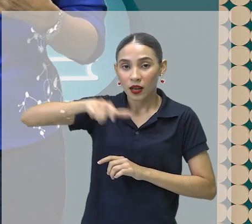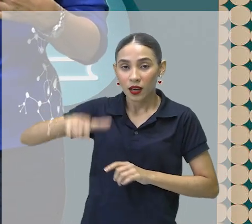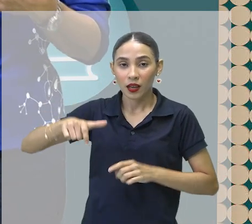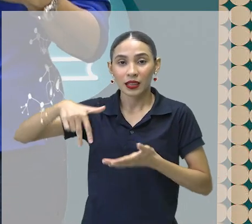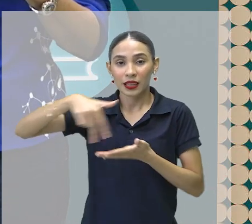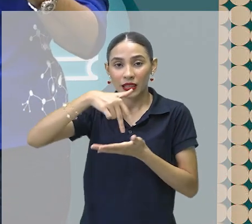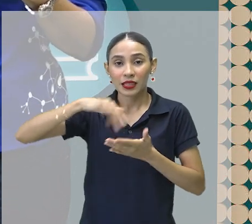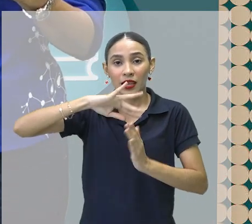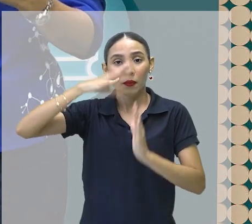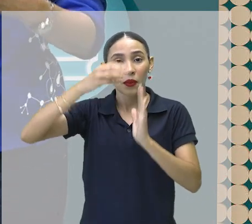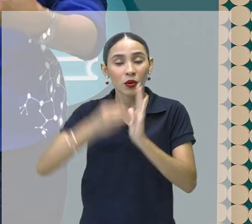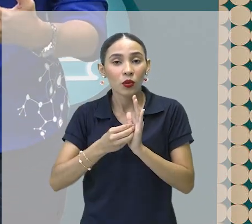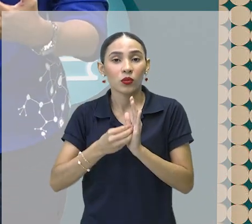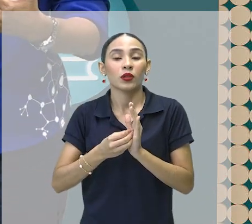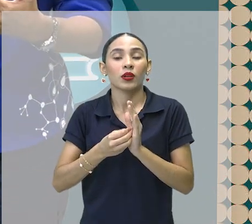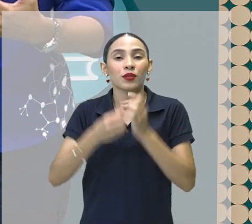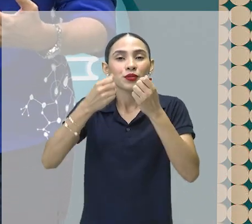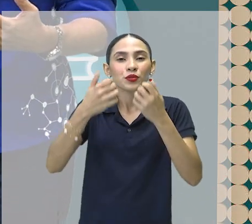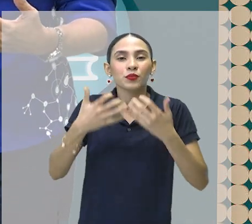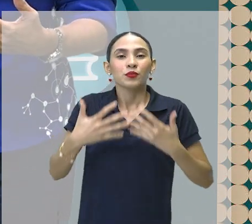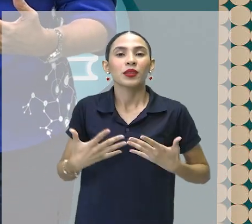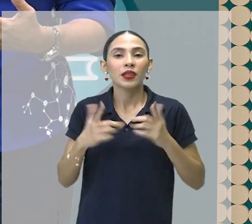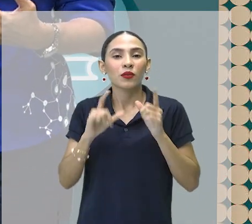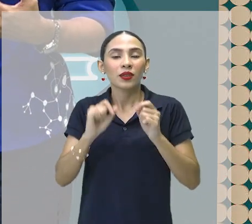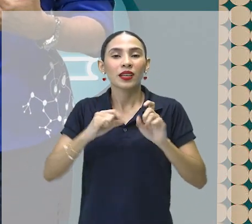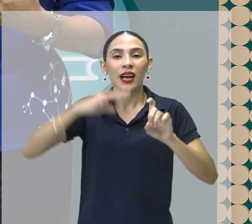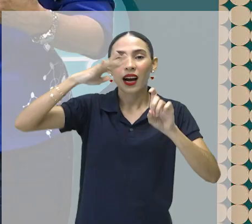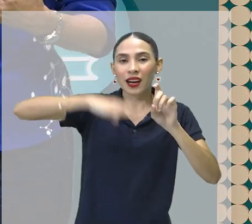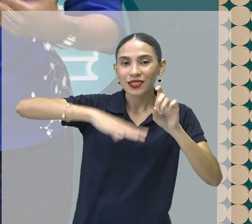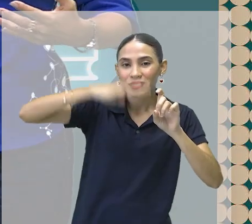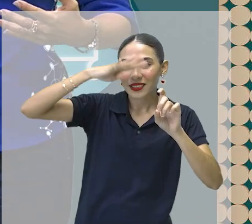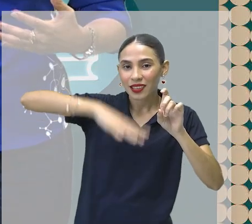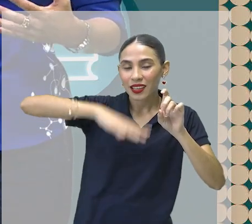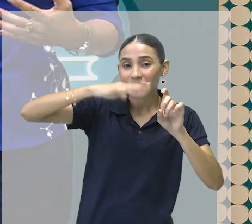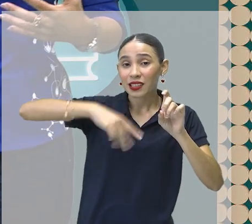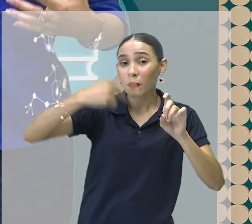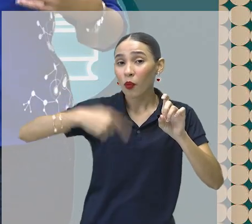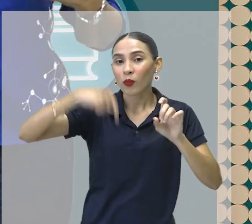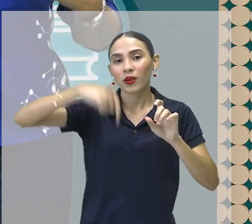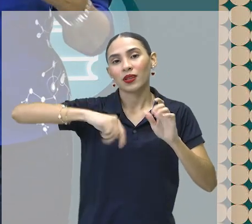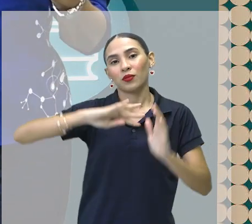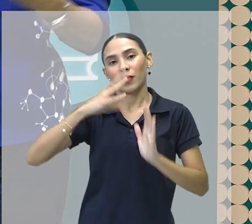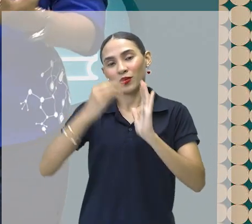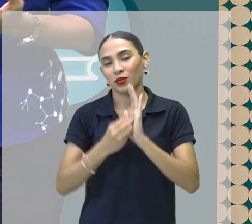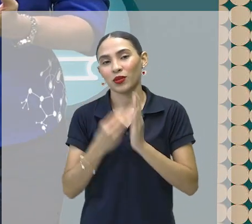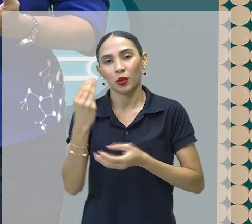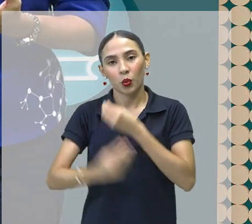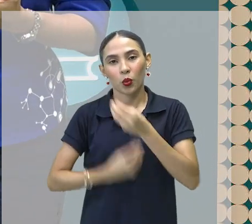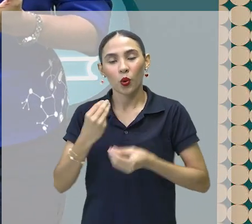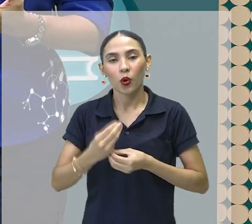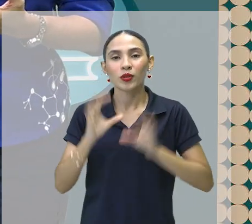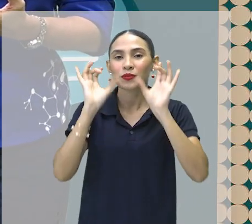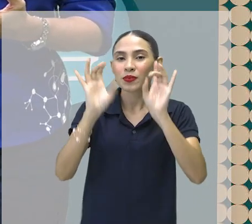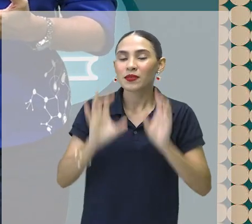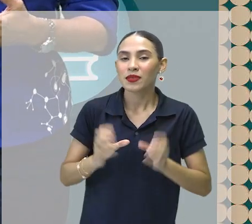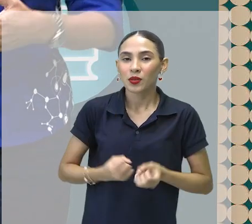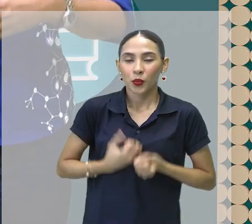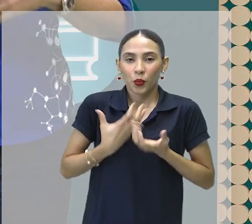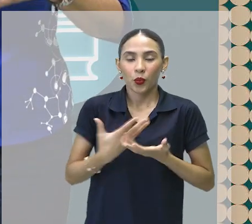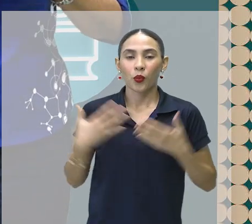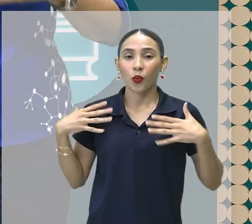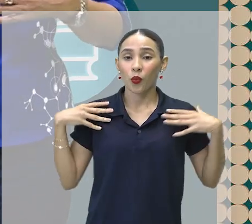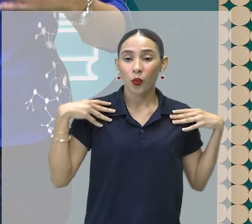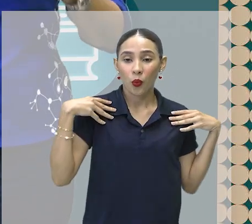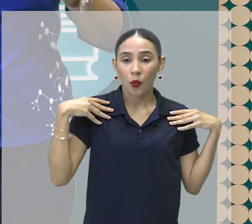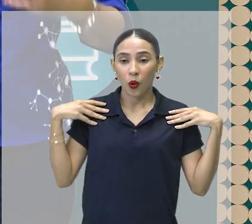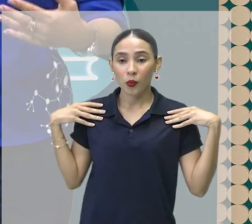dança do Amazonas, eles contam ali as lendas do Amazonas através da expressividade do corpo ali,